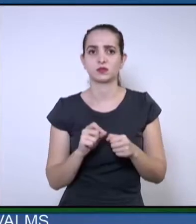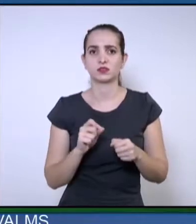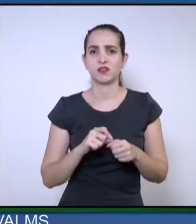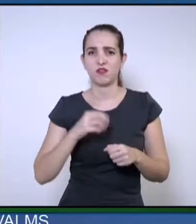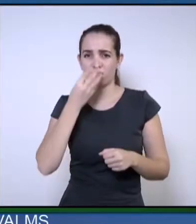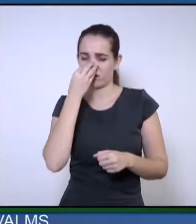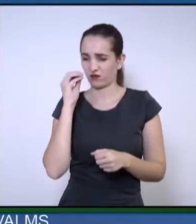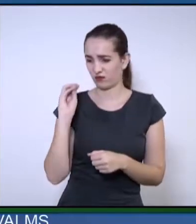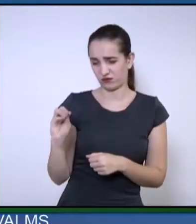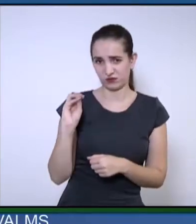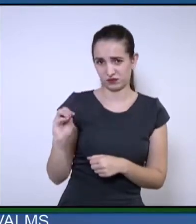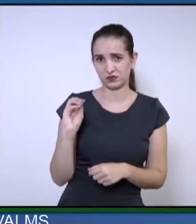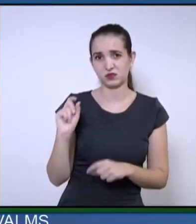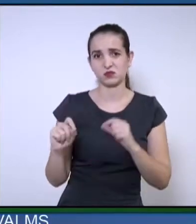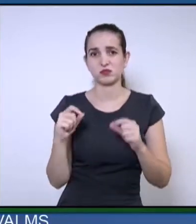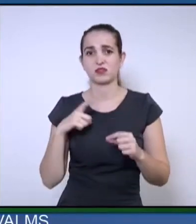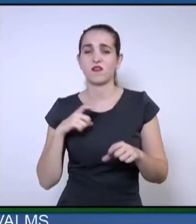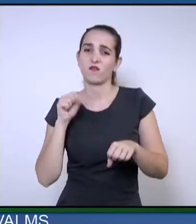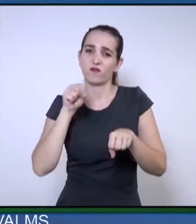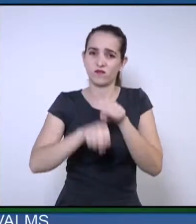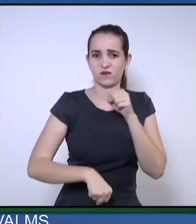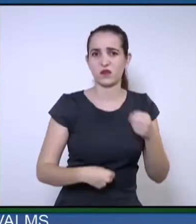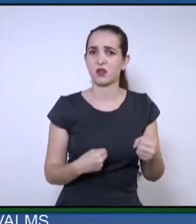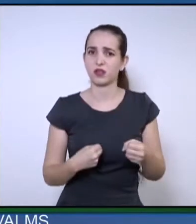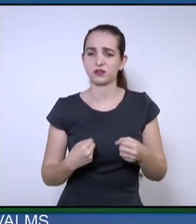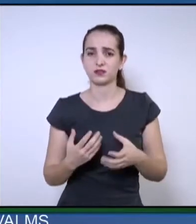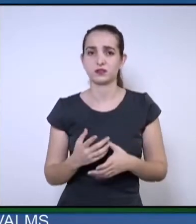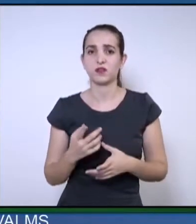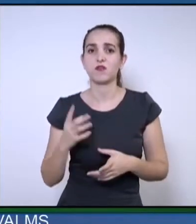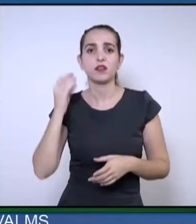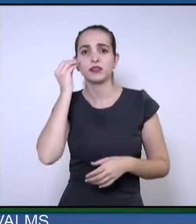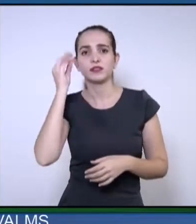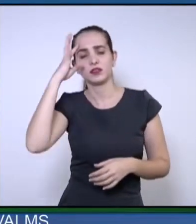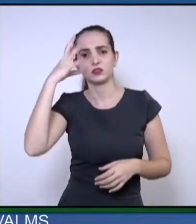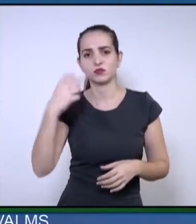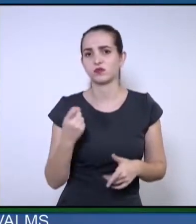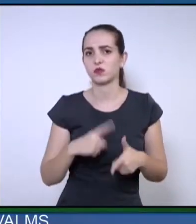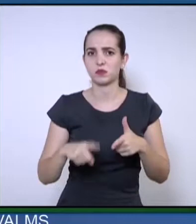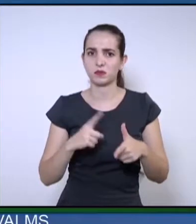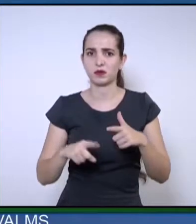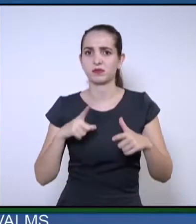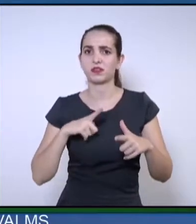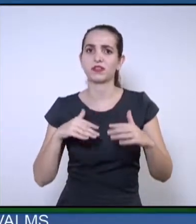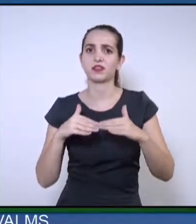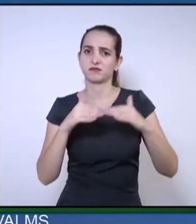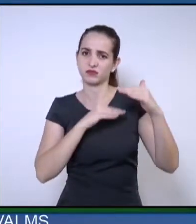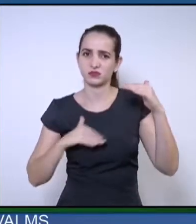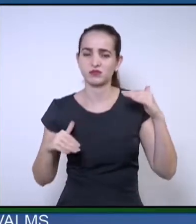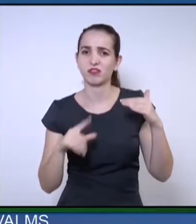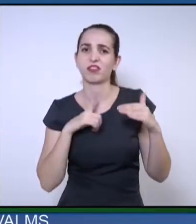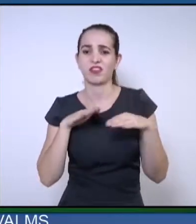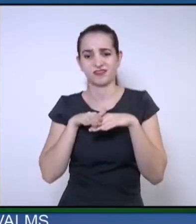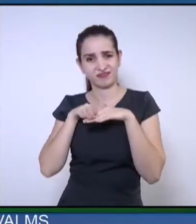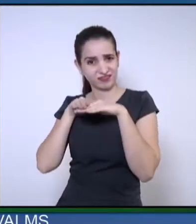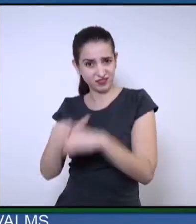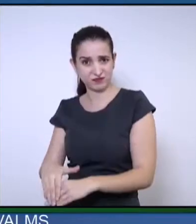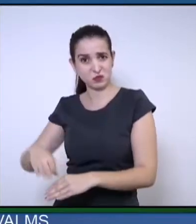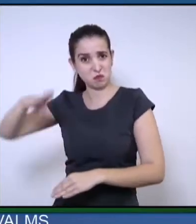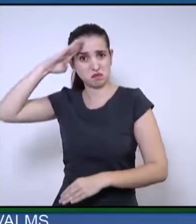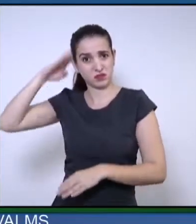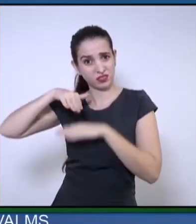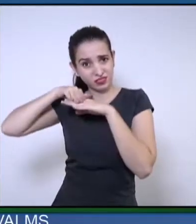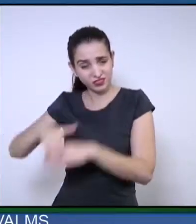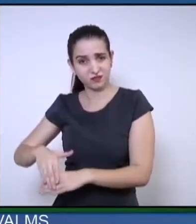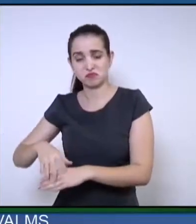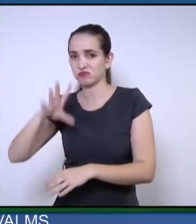Vamos ignorar a escalada da violência? Vamos tentar resolver o problema da desigualdade com intervenção